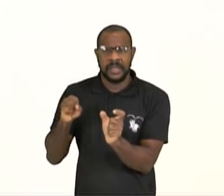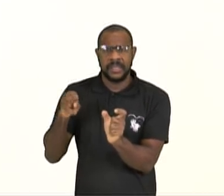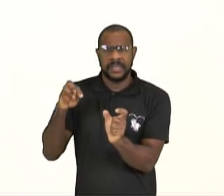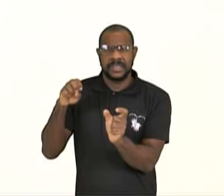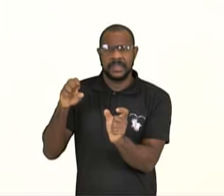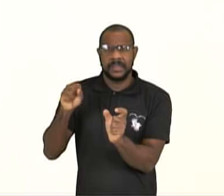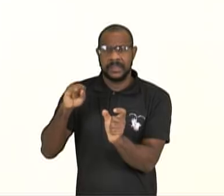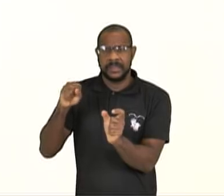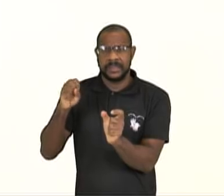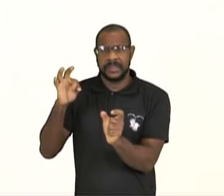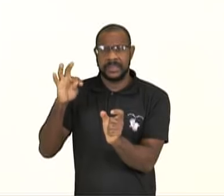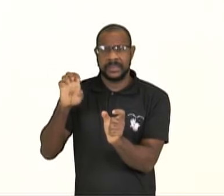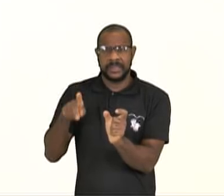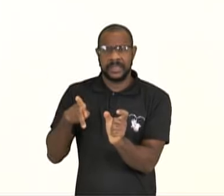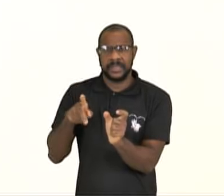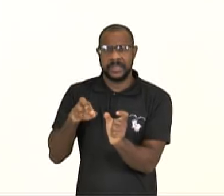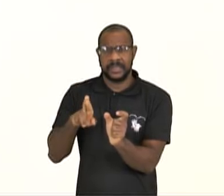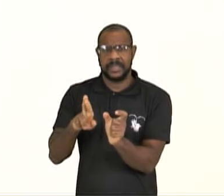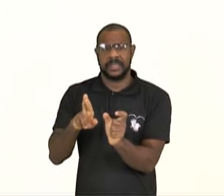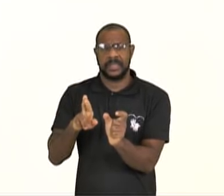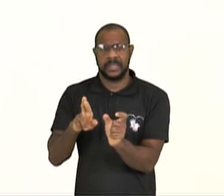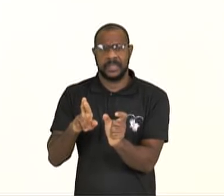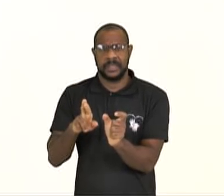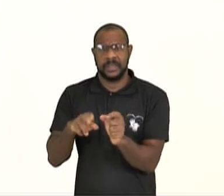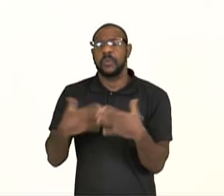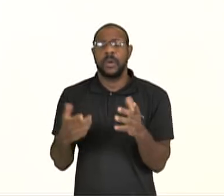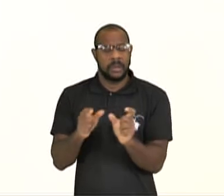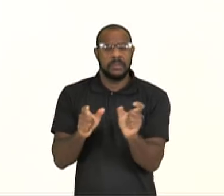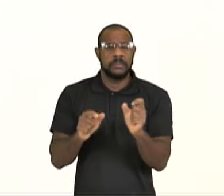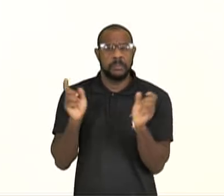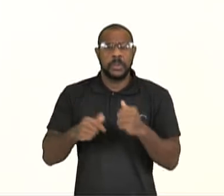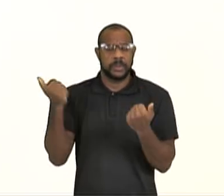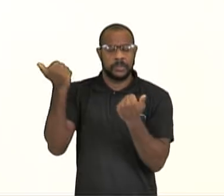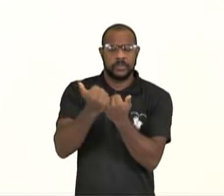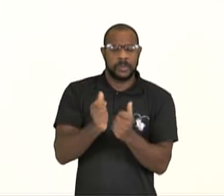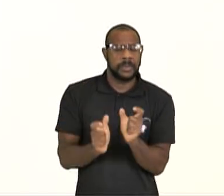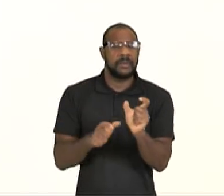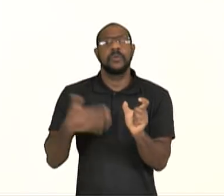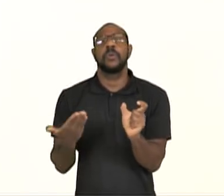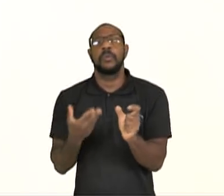por mother? Qual é a resposta correta? Responde no seu caderno.